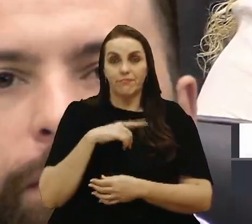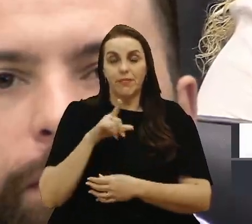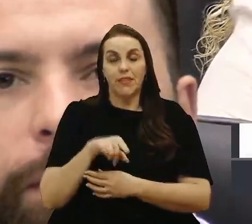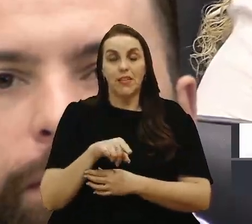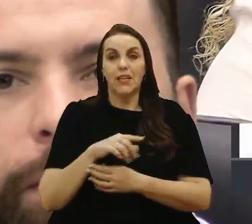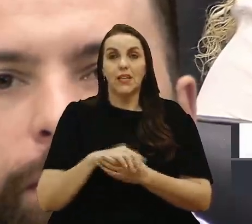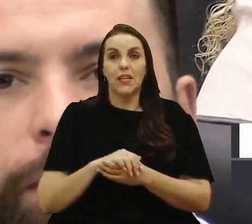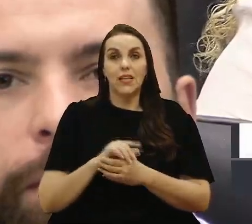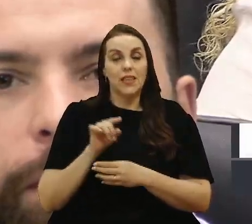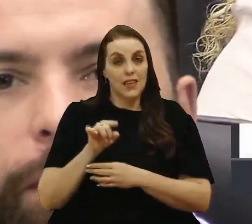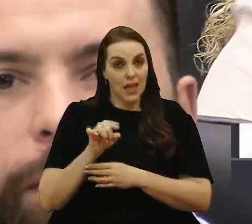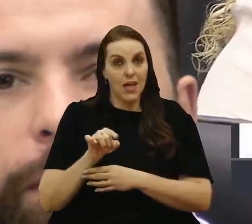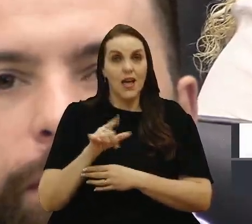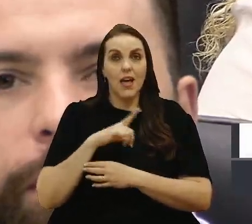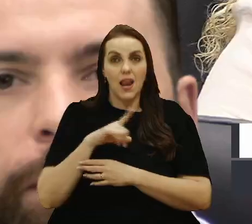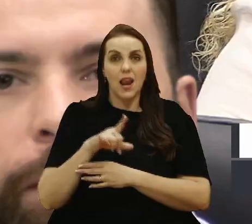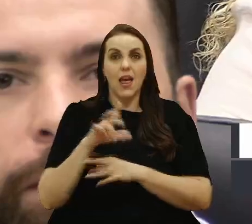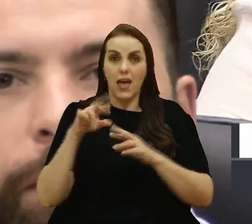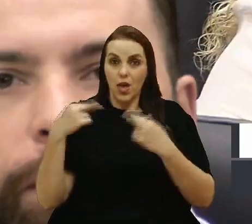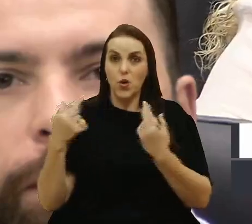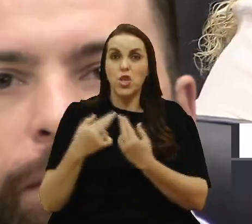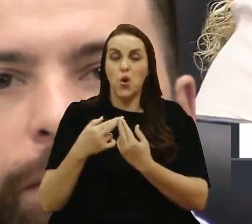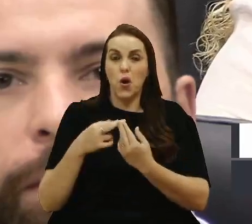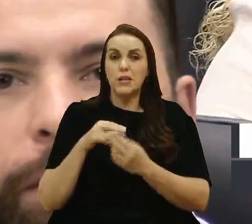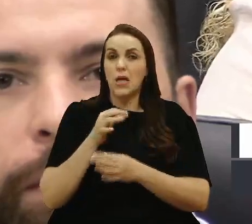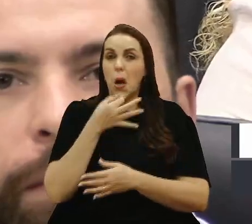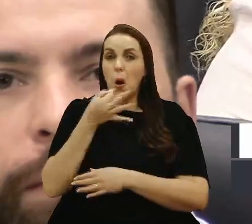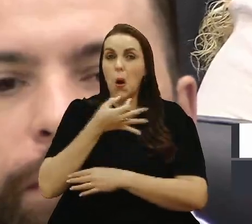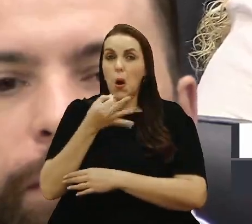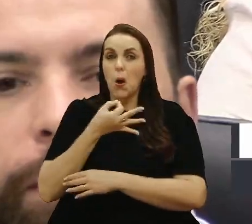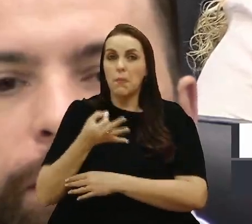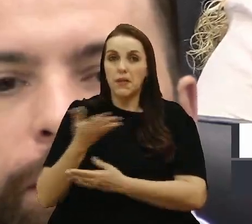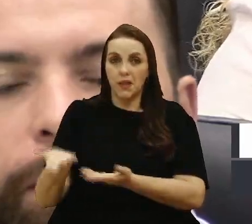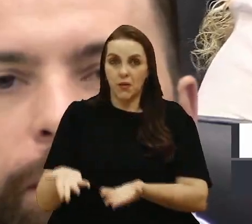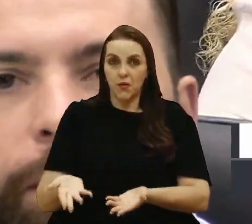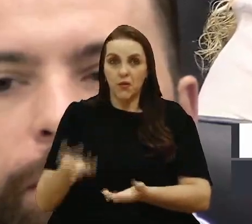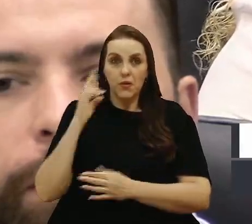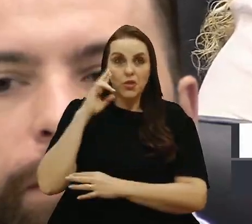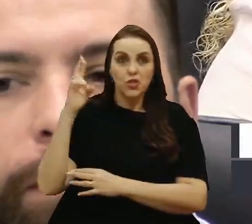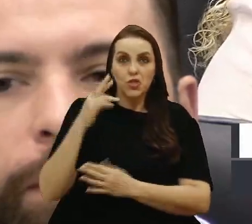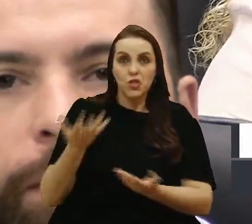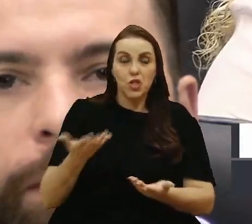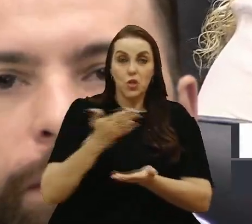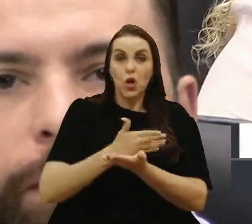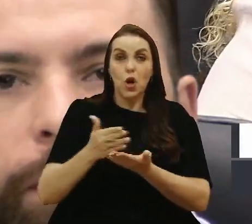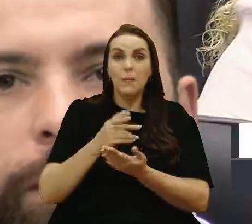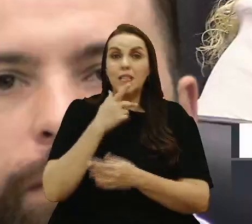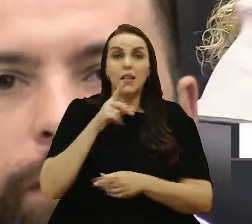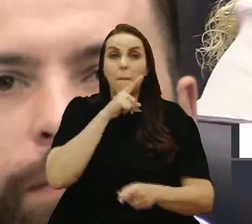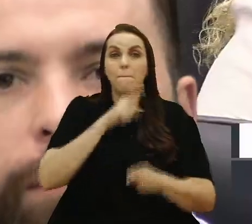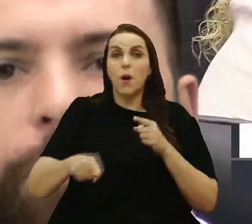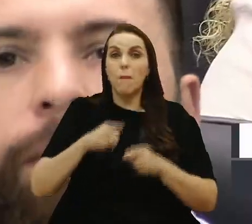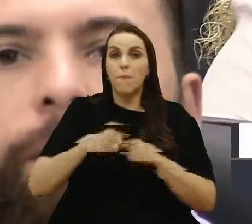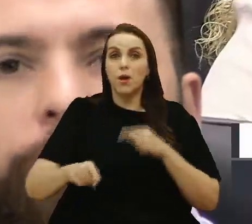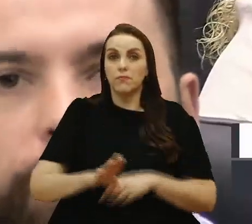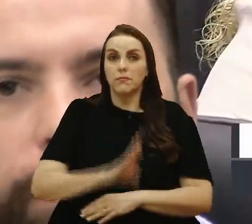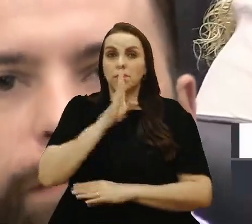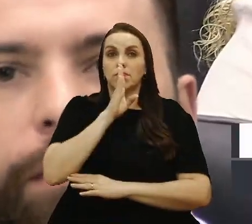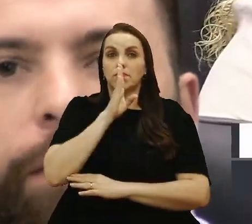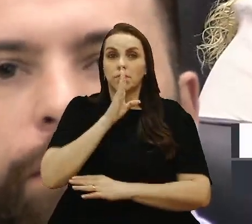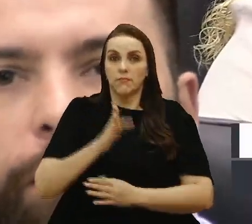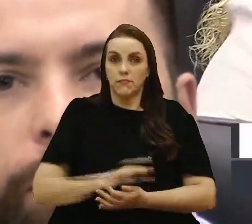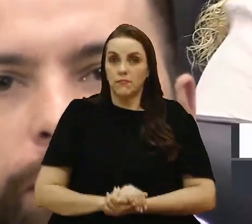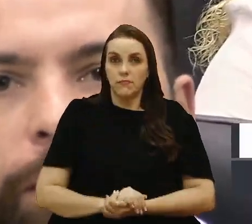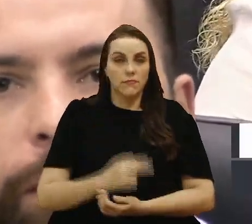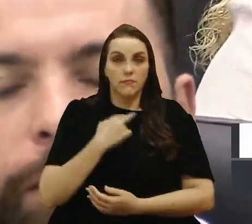Foi o que eu falei lá nas reuniões da Secretaria de Educação. Os diretores, quando eles começam a falar demais, eles são convidados até